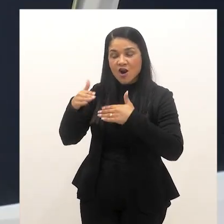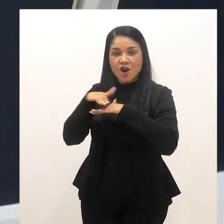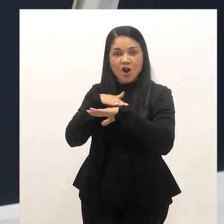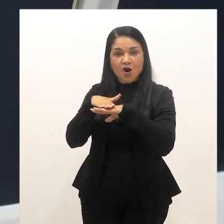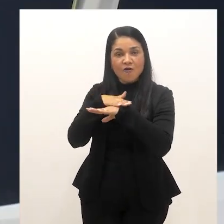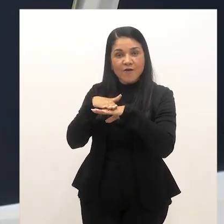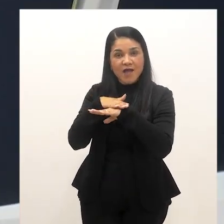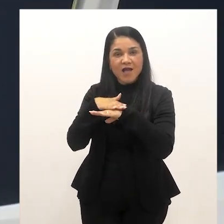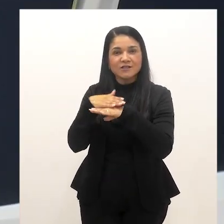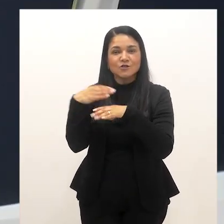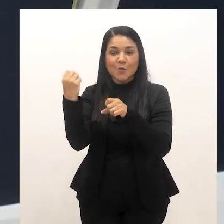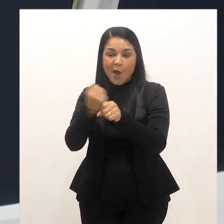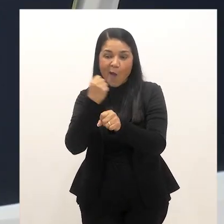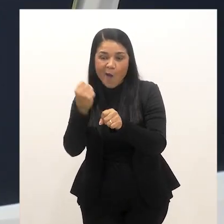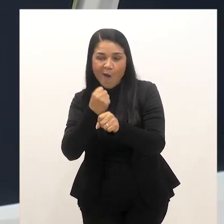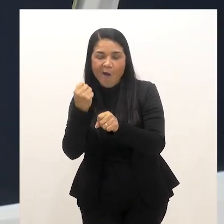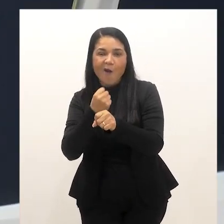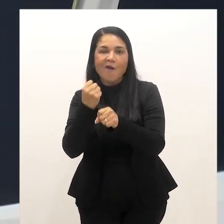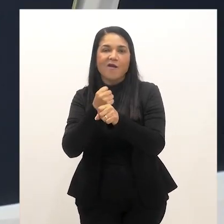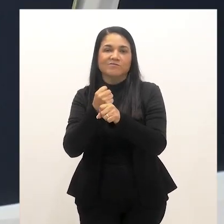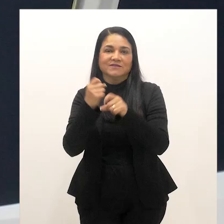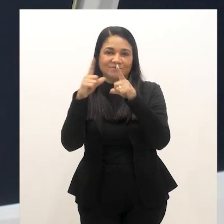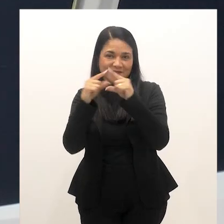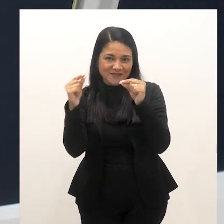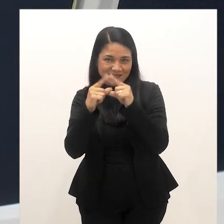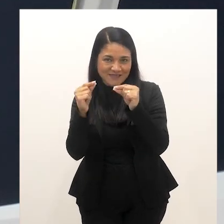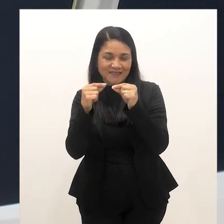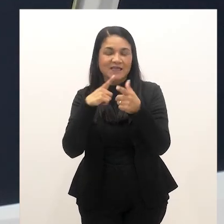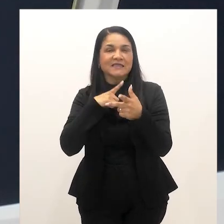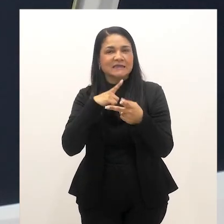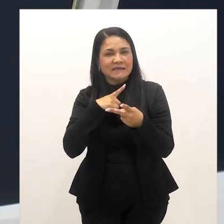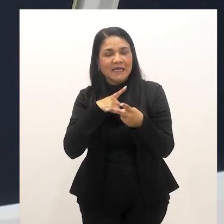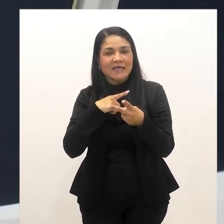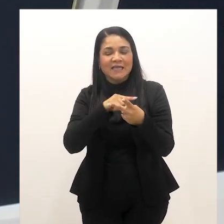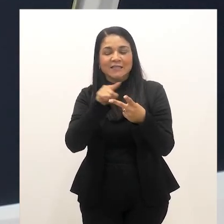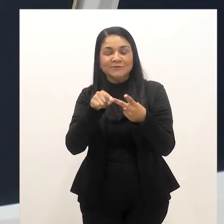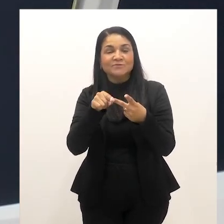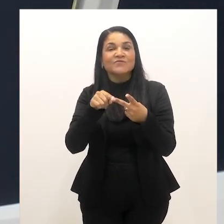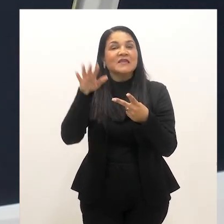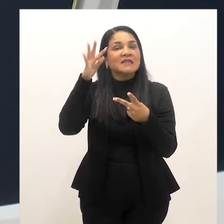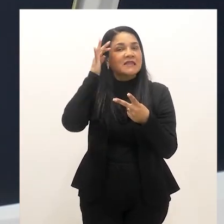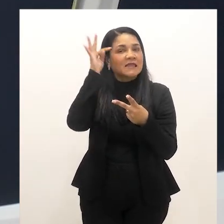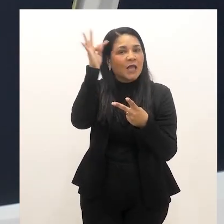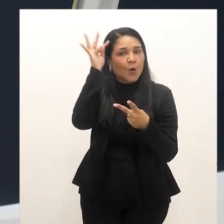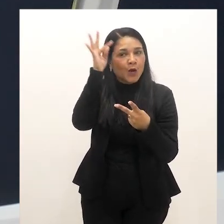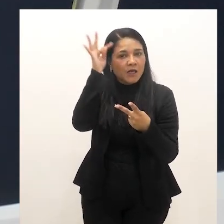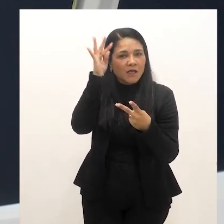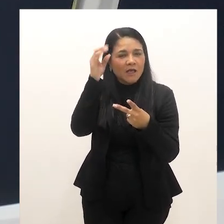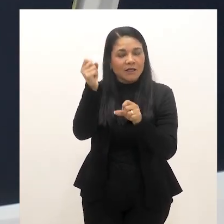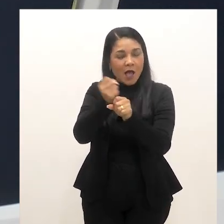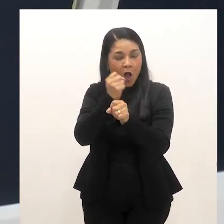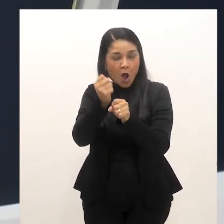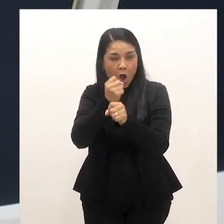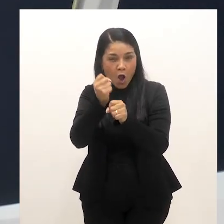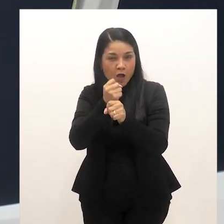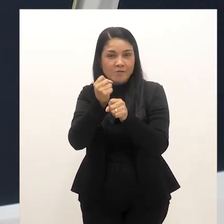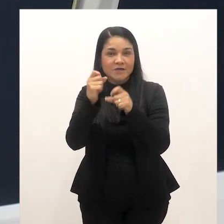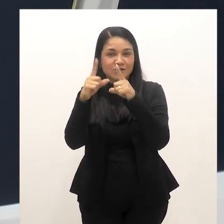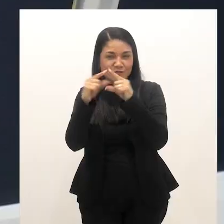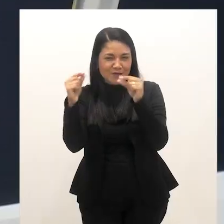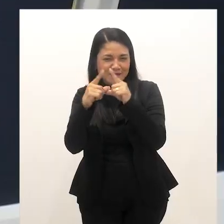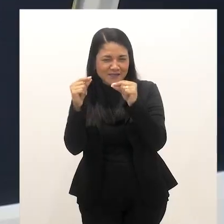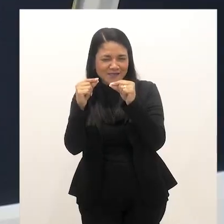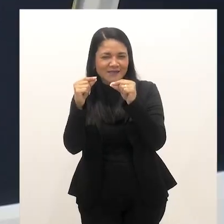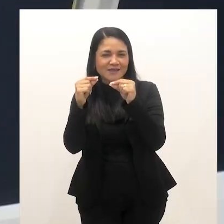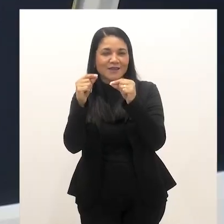falam sobre a construção de Brasília. Então, assim, tem umas teorias sobre a construção de Brasília que eu